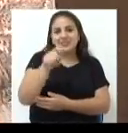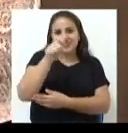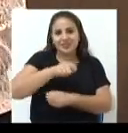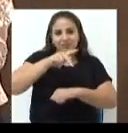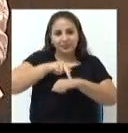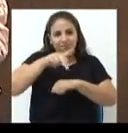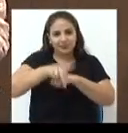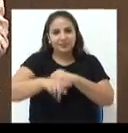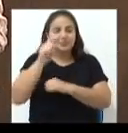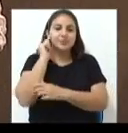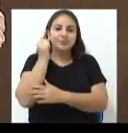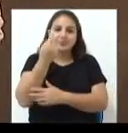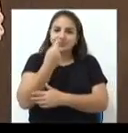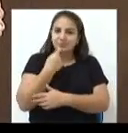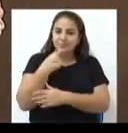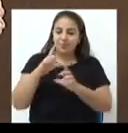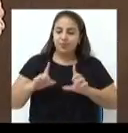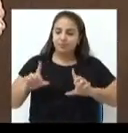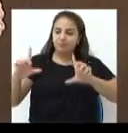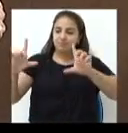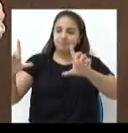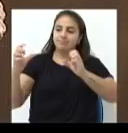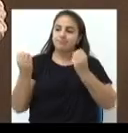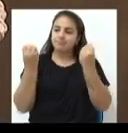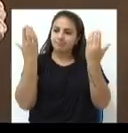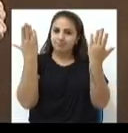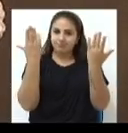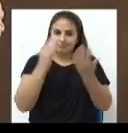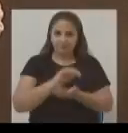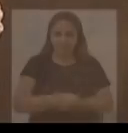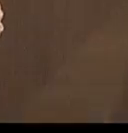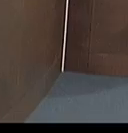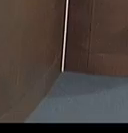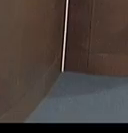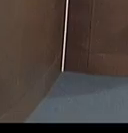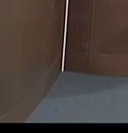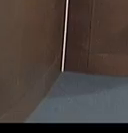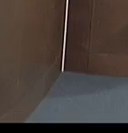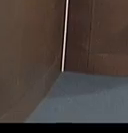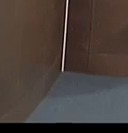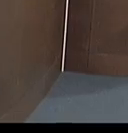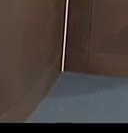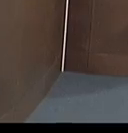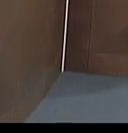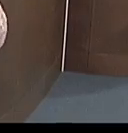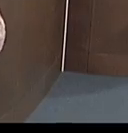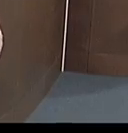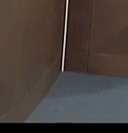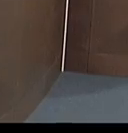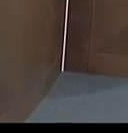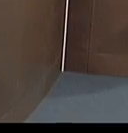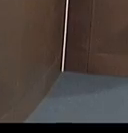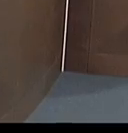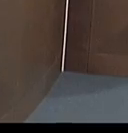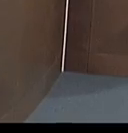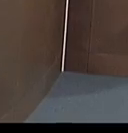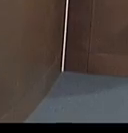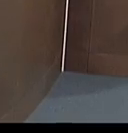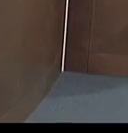Associação Passo Fundense de Surdos uma placa comemorativa. Eu quero